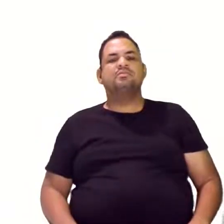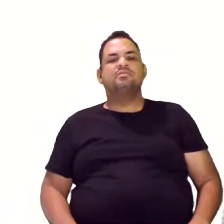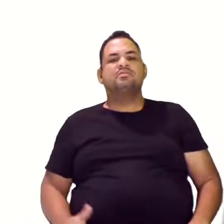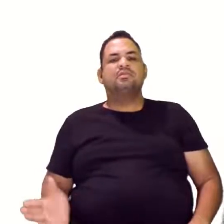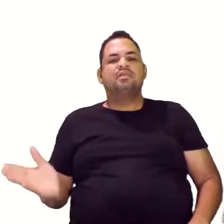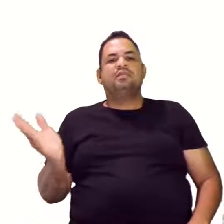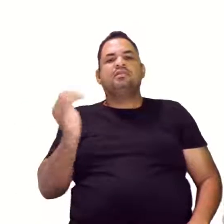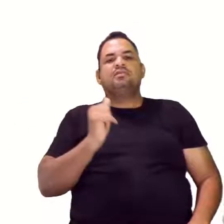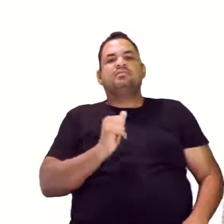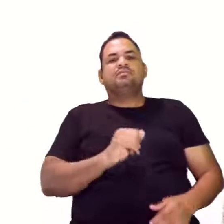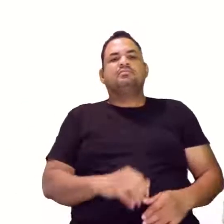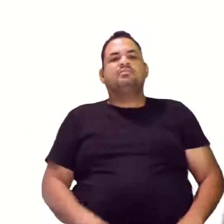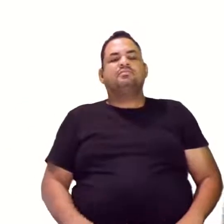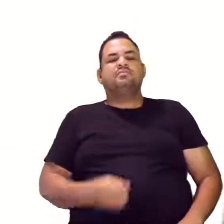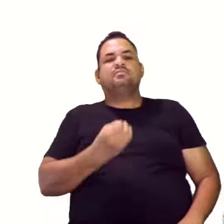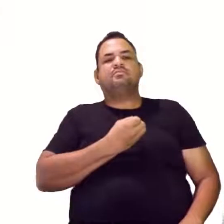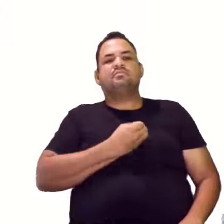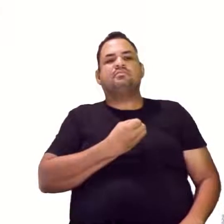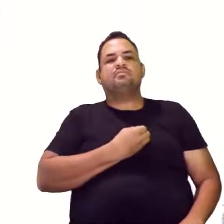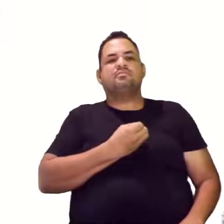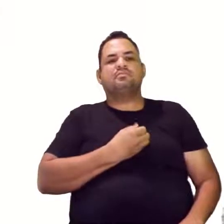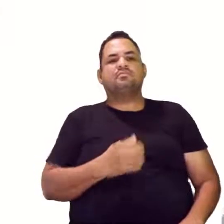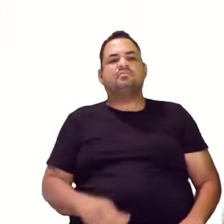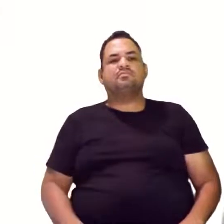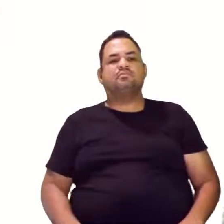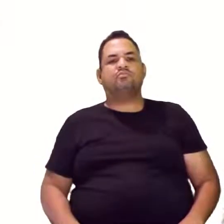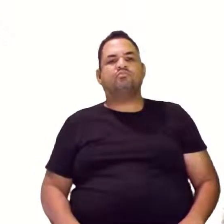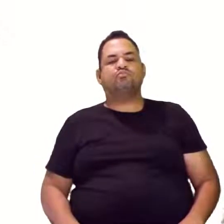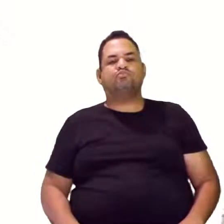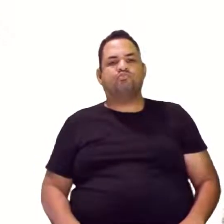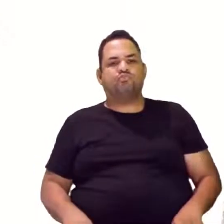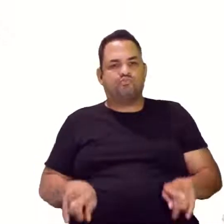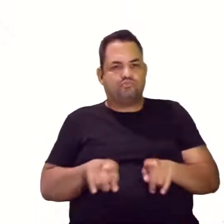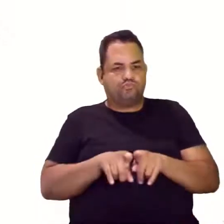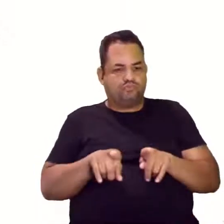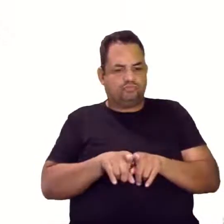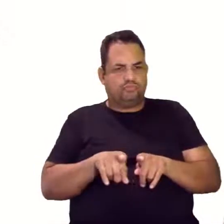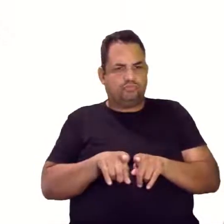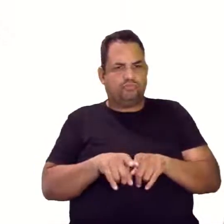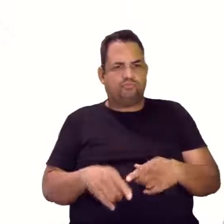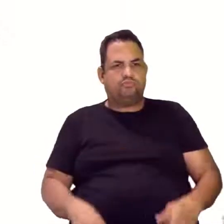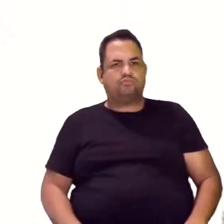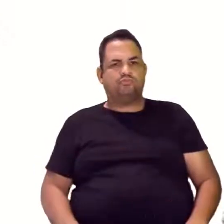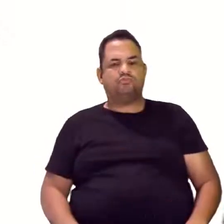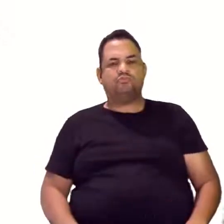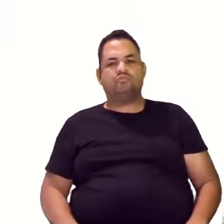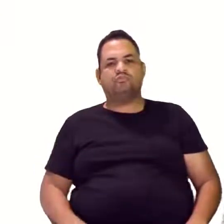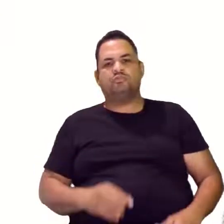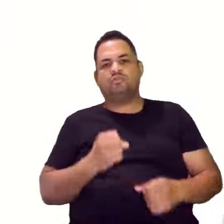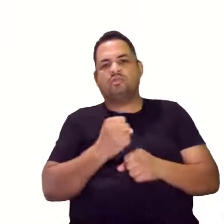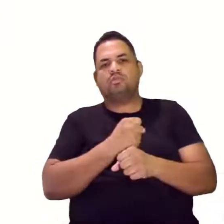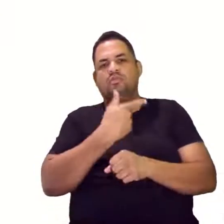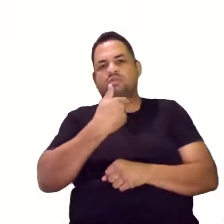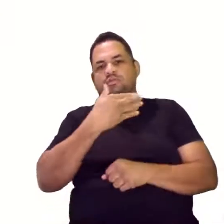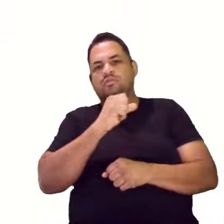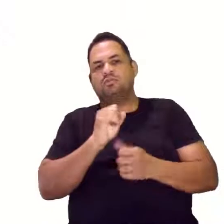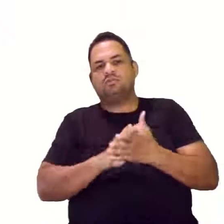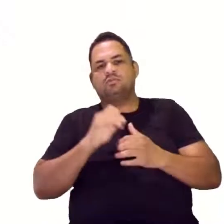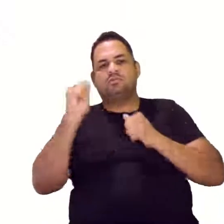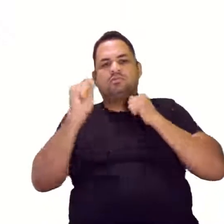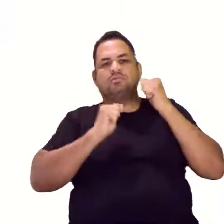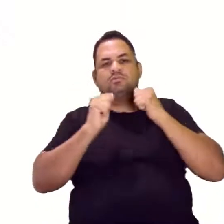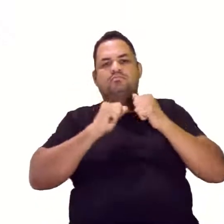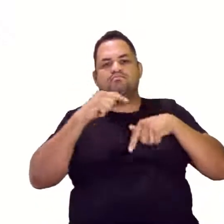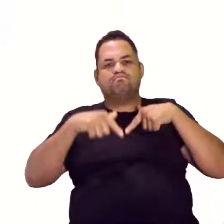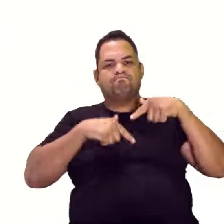a gente. Olha lá, questão de número 139 agora, também da prova de 2021. Um